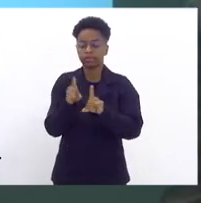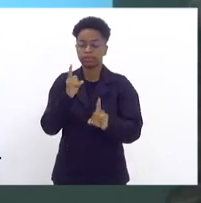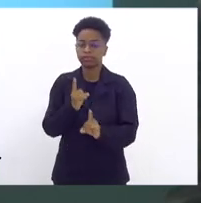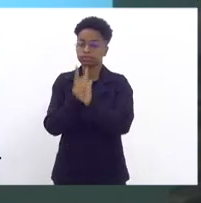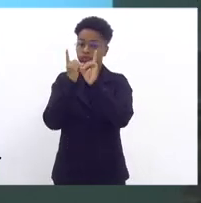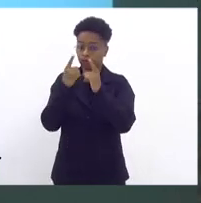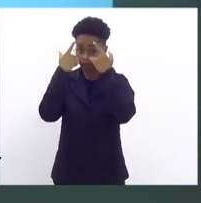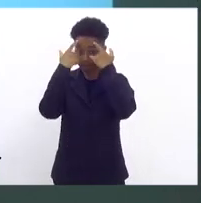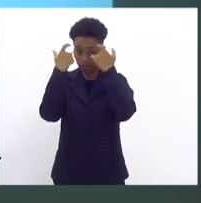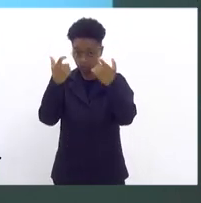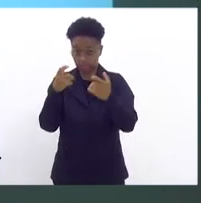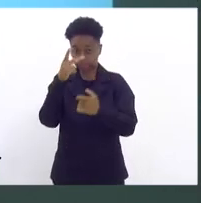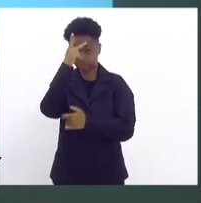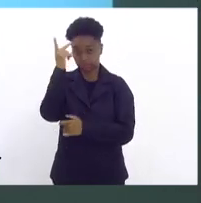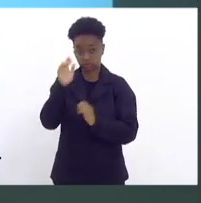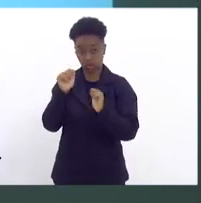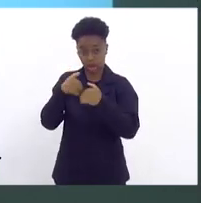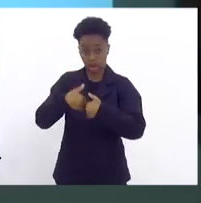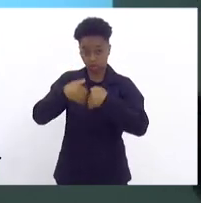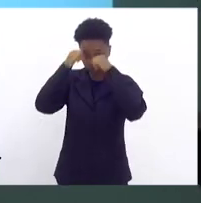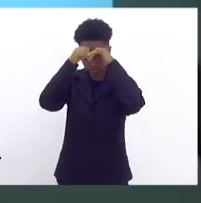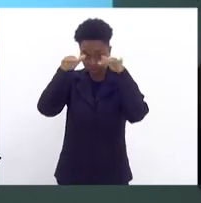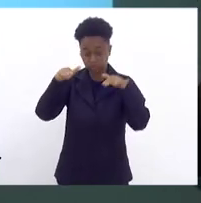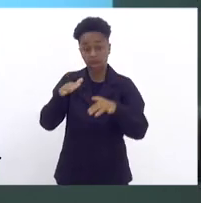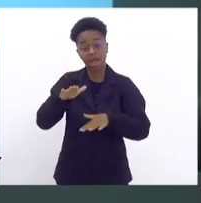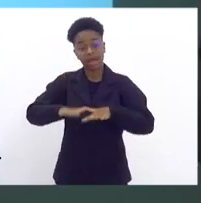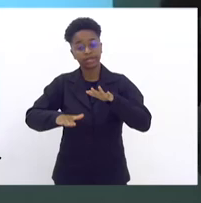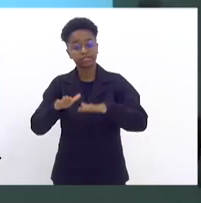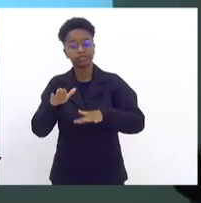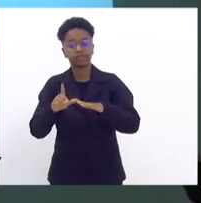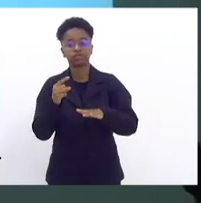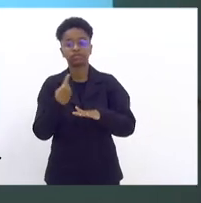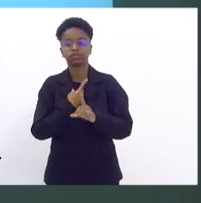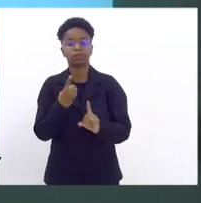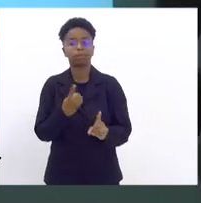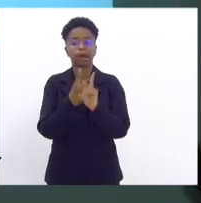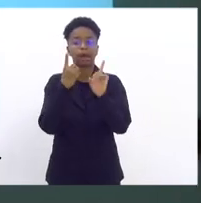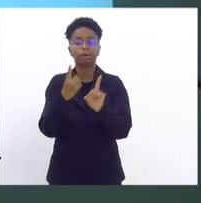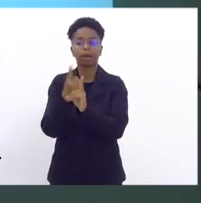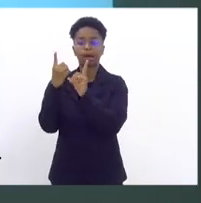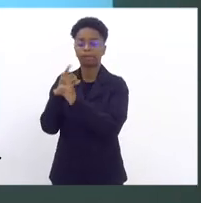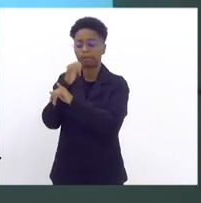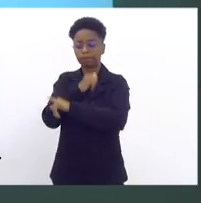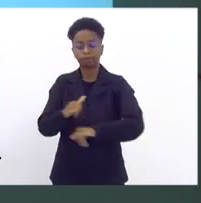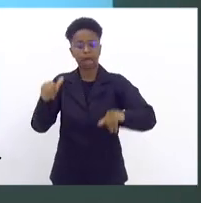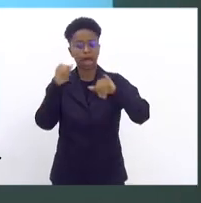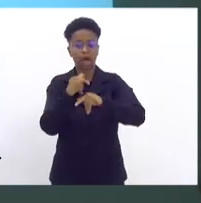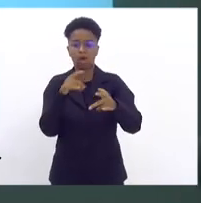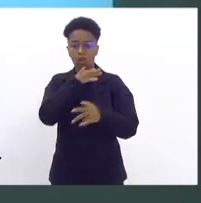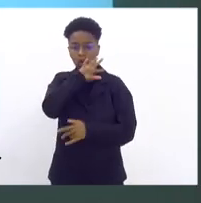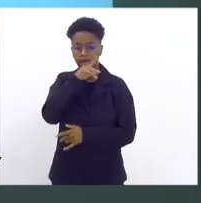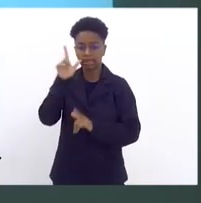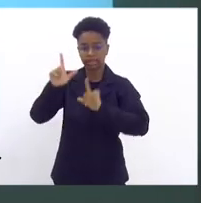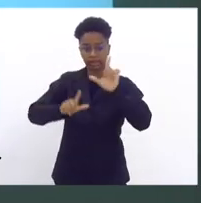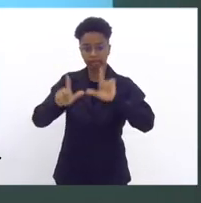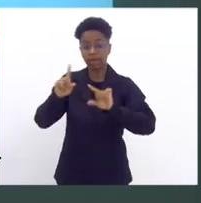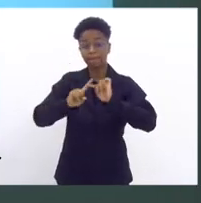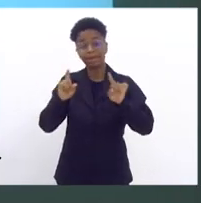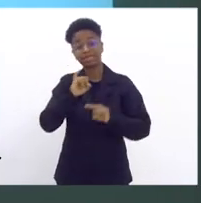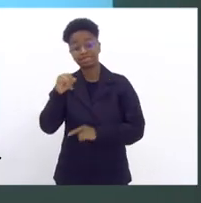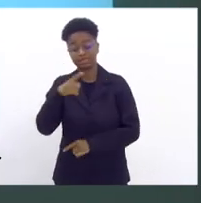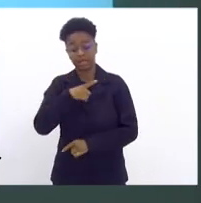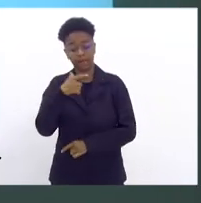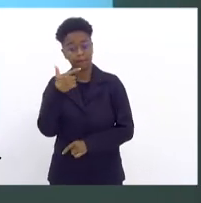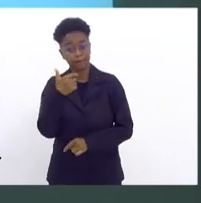de pessoas com autismo né às vezes nos deparamos com notícias trágicas na TV mas se nós tivéssemos